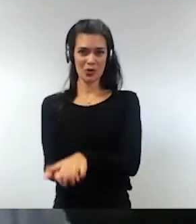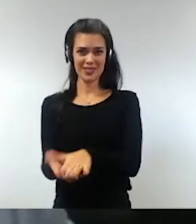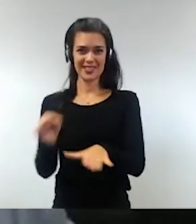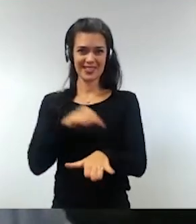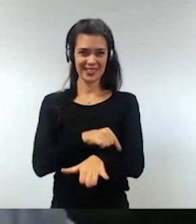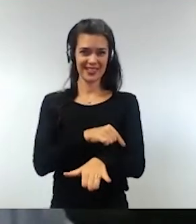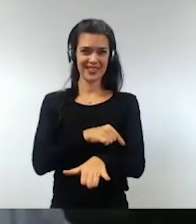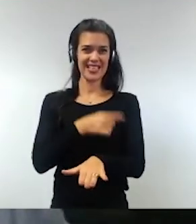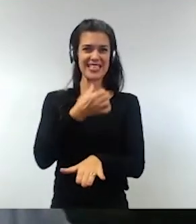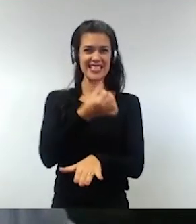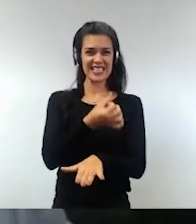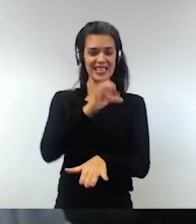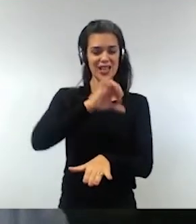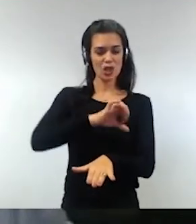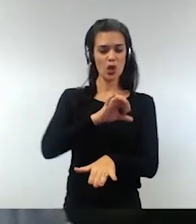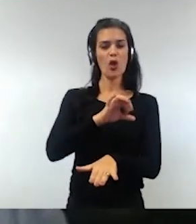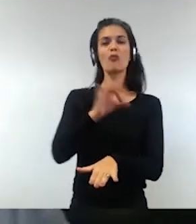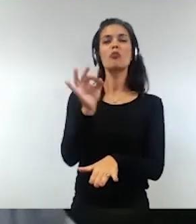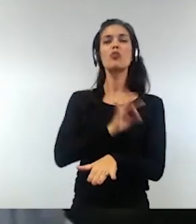a 69%.